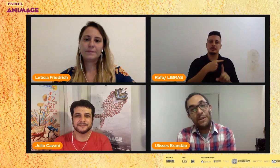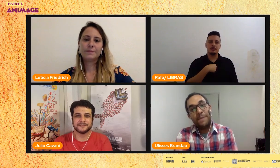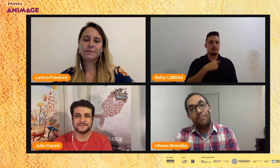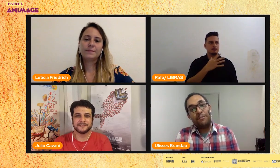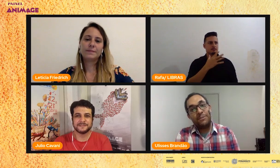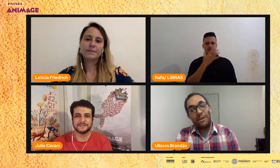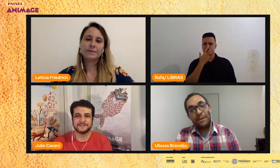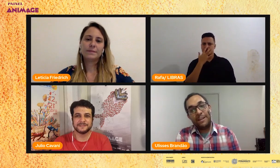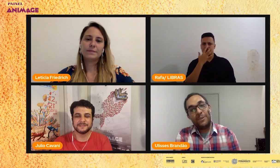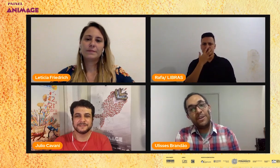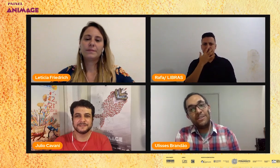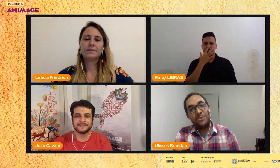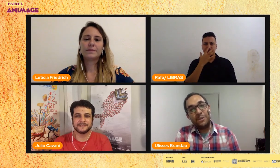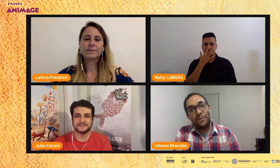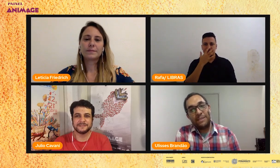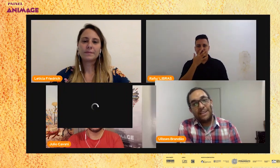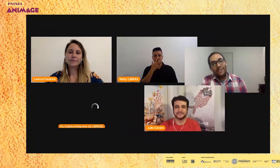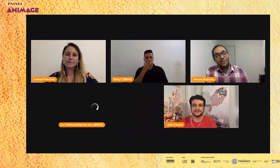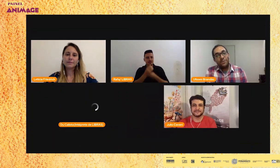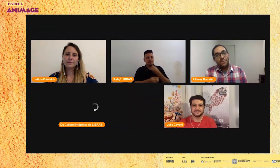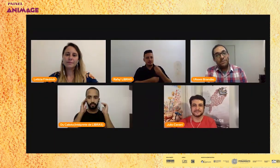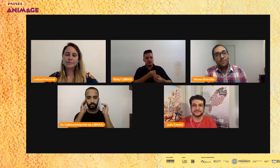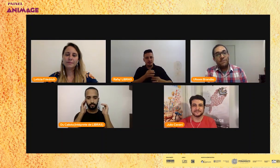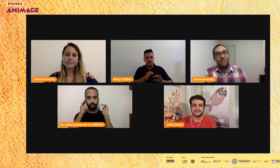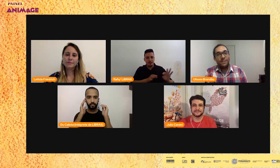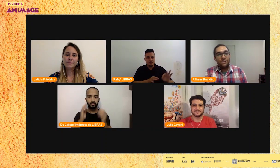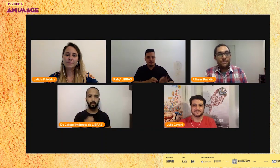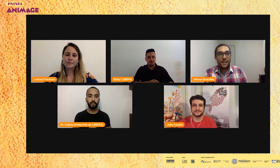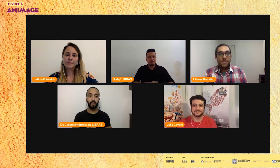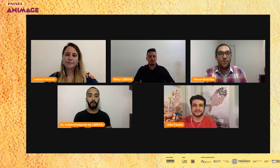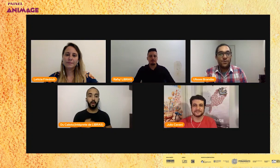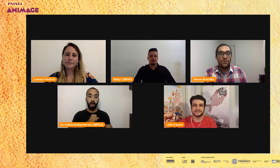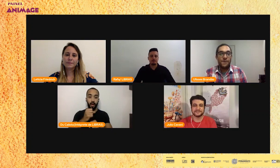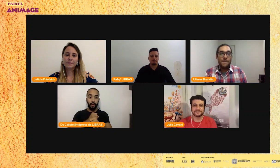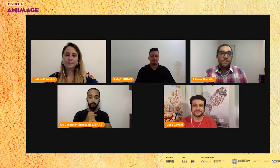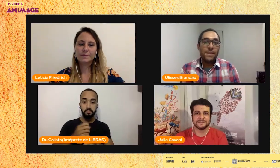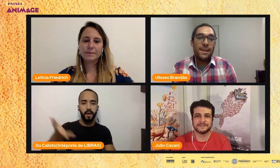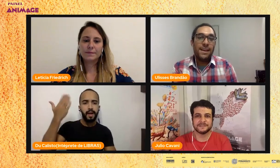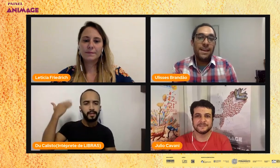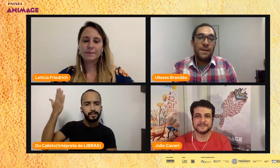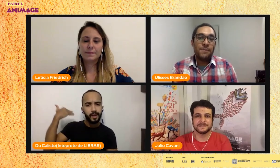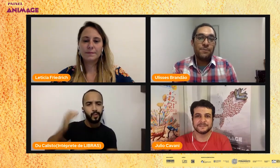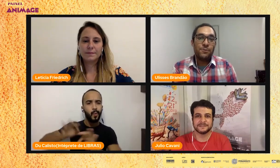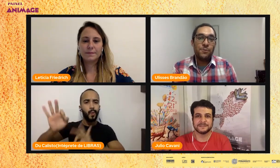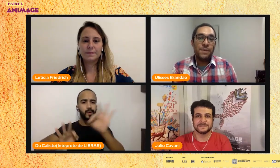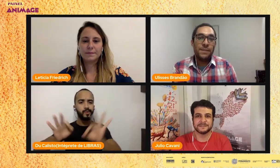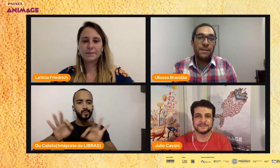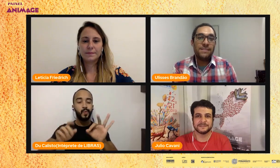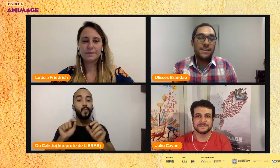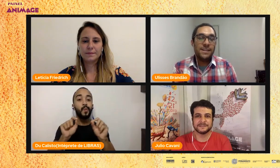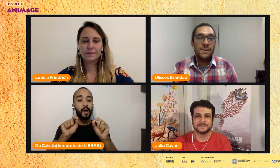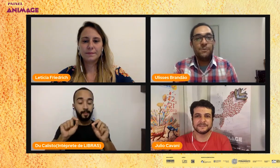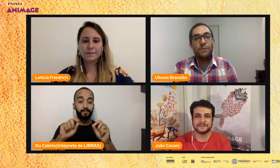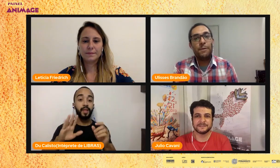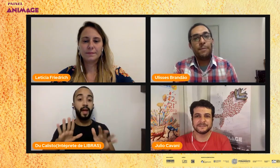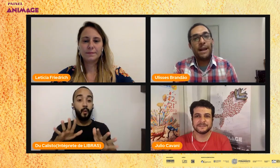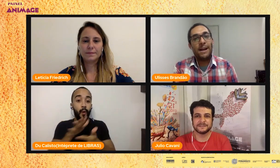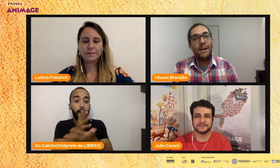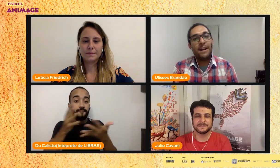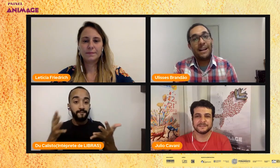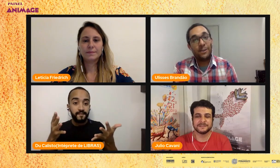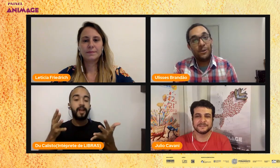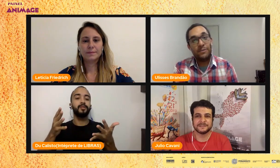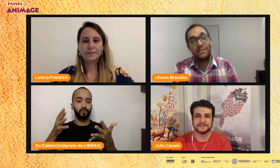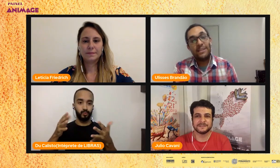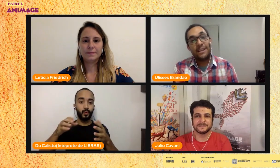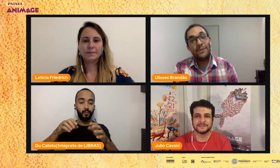impressionado. A gente organizou ano passado, em 2020, um evento remoto, sobre animação